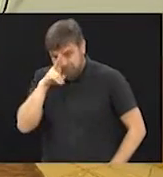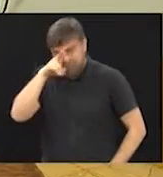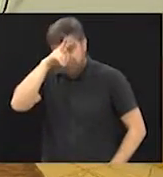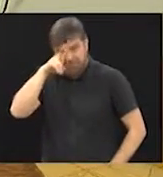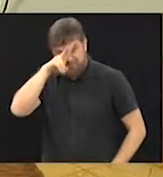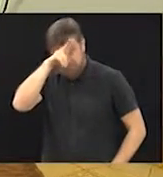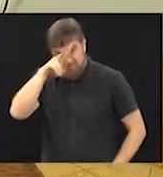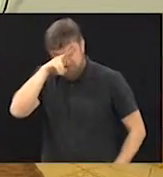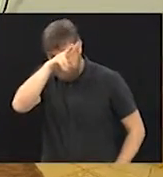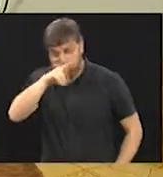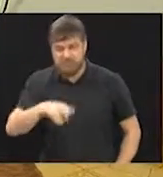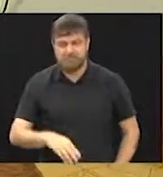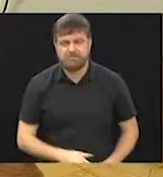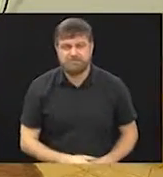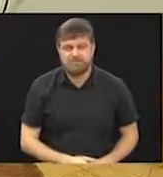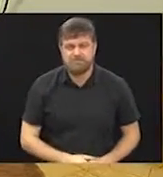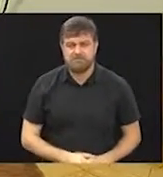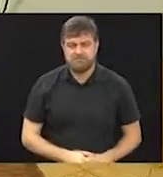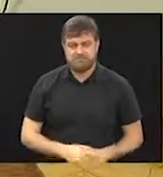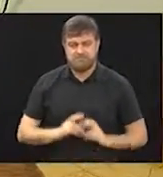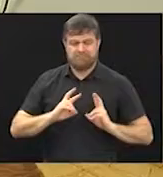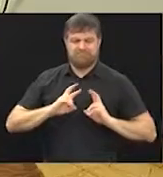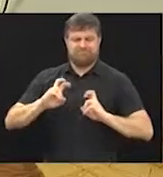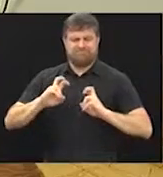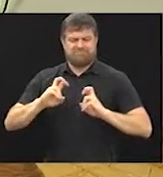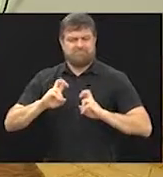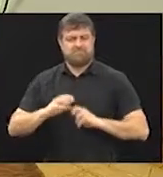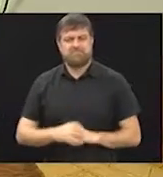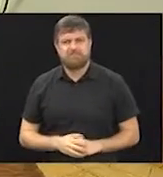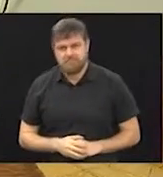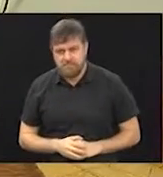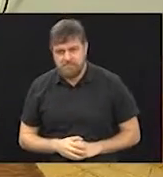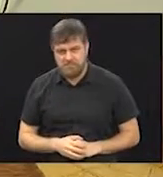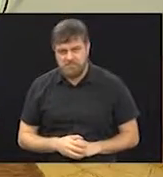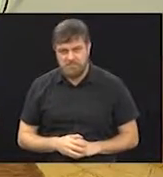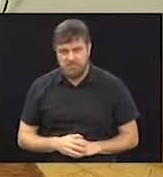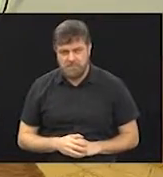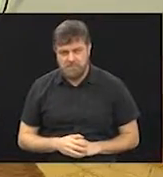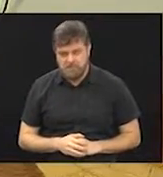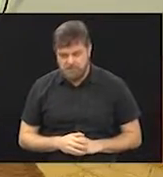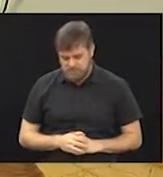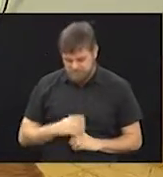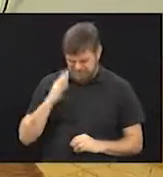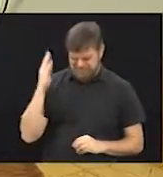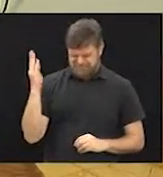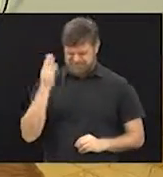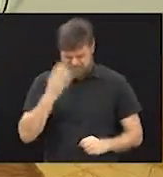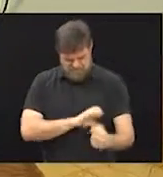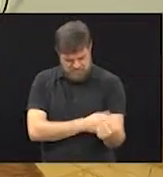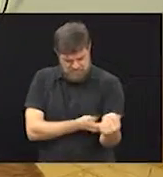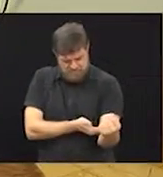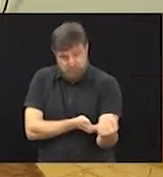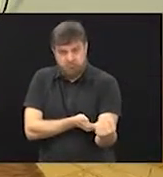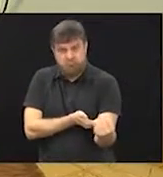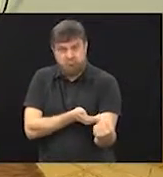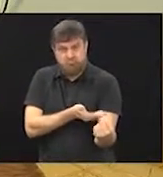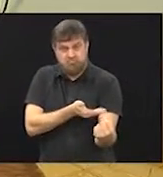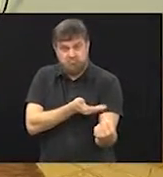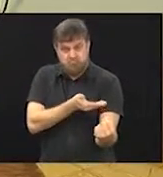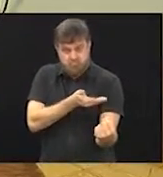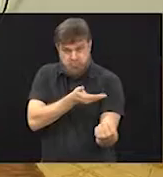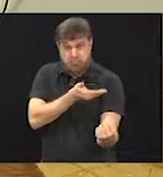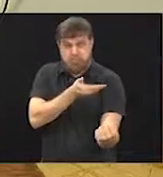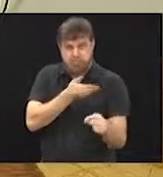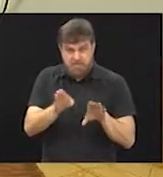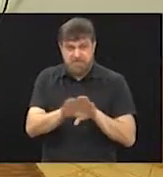lados. Então aí foi onde que comecei a passar mal, a pressão subiu, né? E